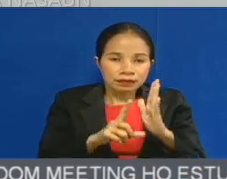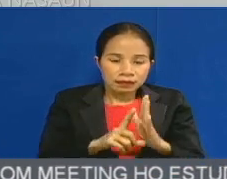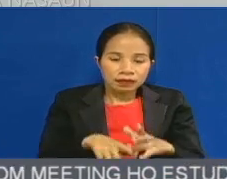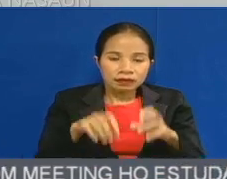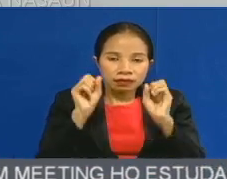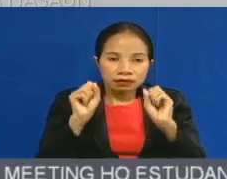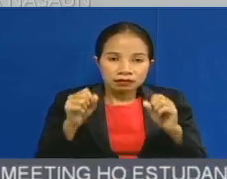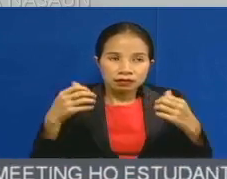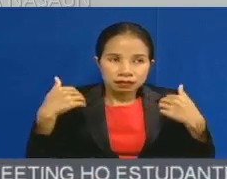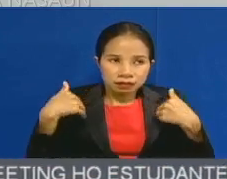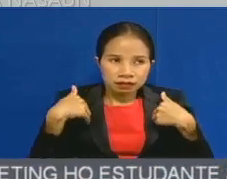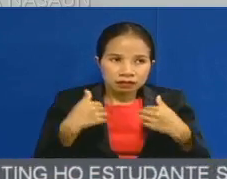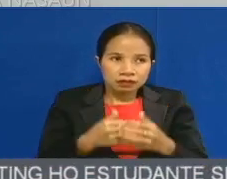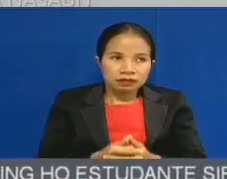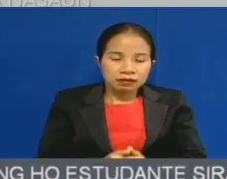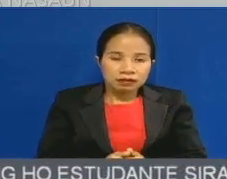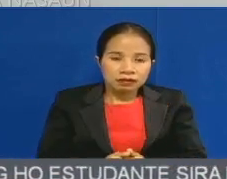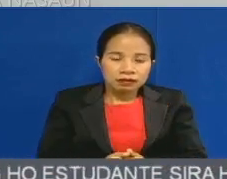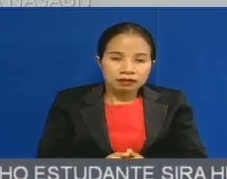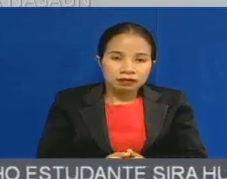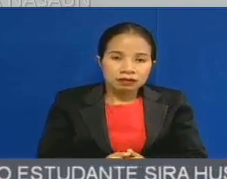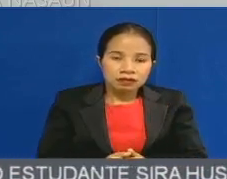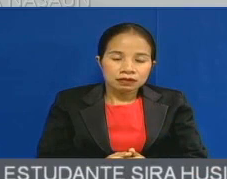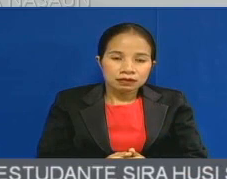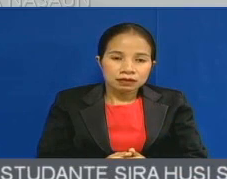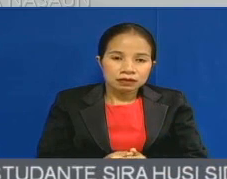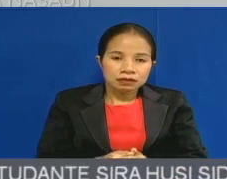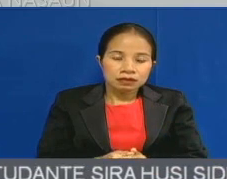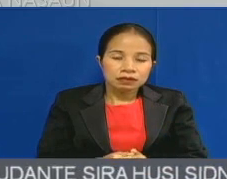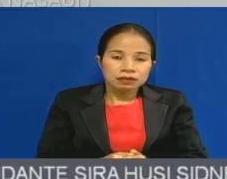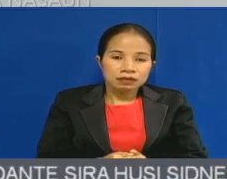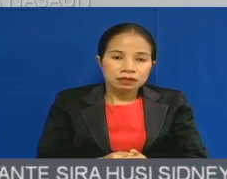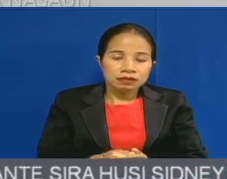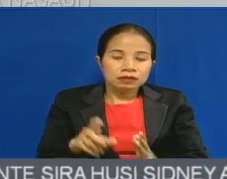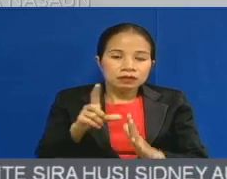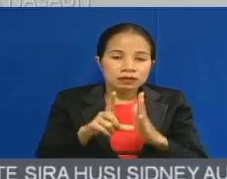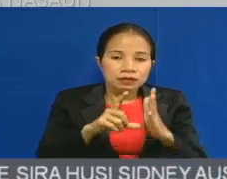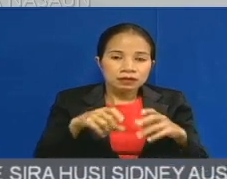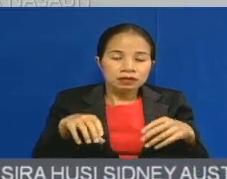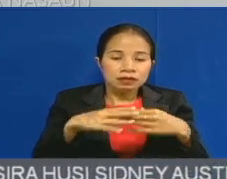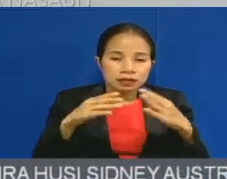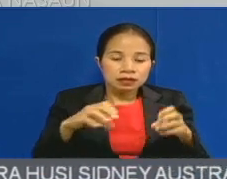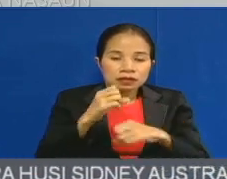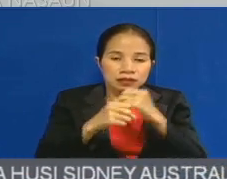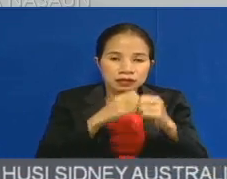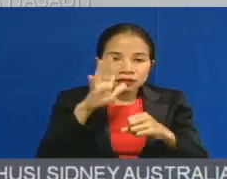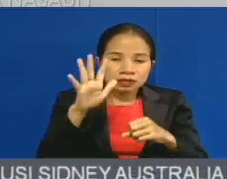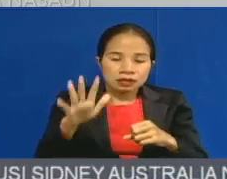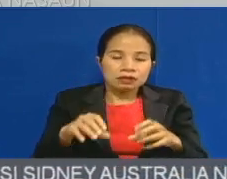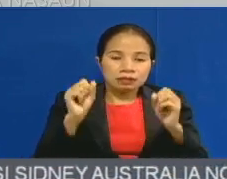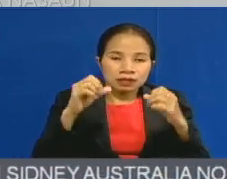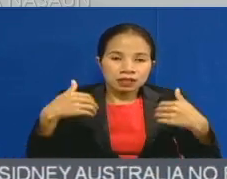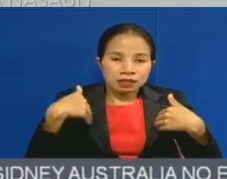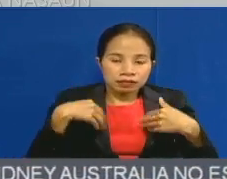bela ihe mandato tina lima, bela estabelece lei específico ida, ou isa atu bela regulariza